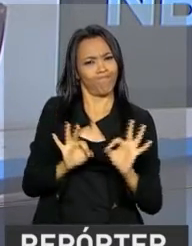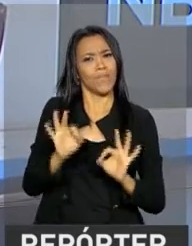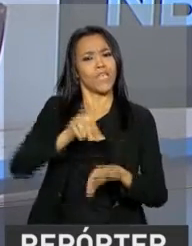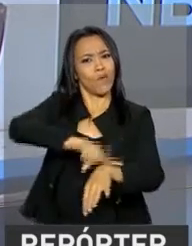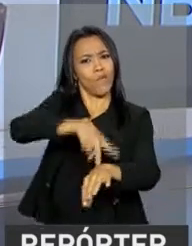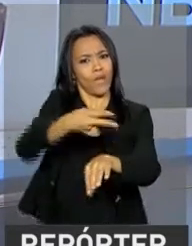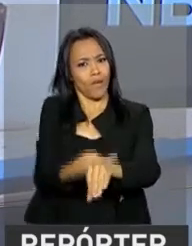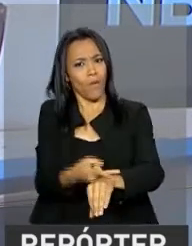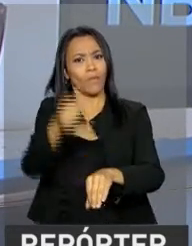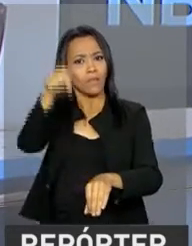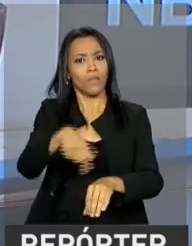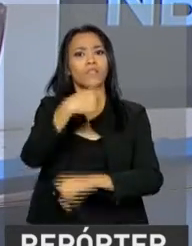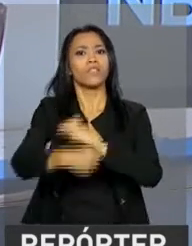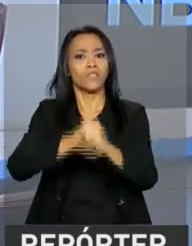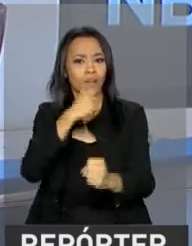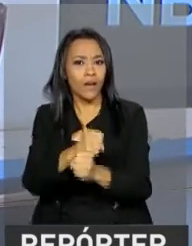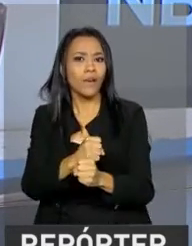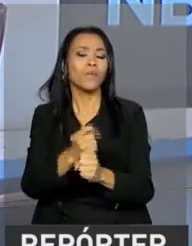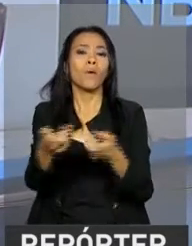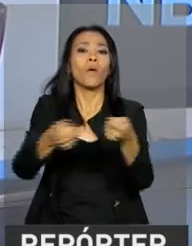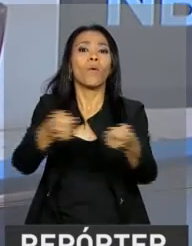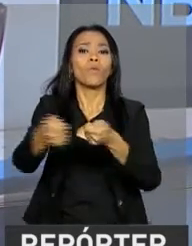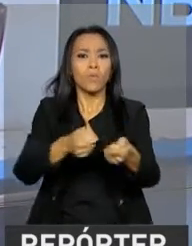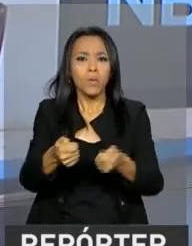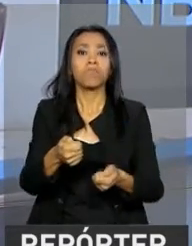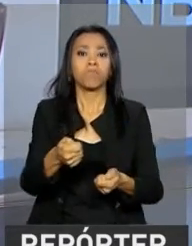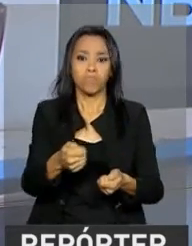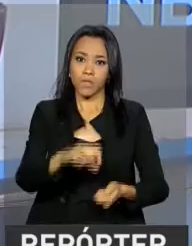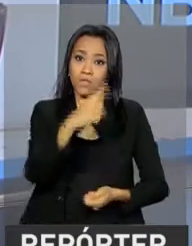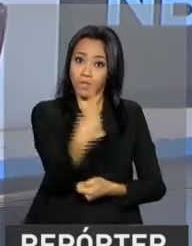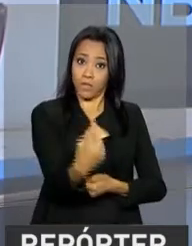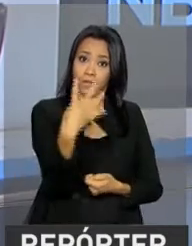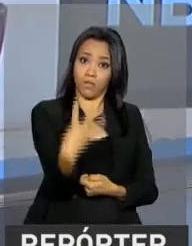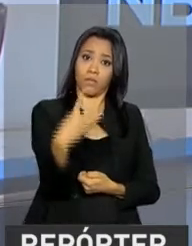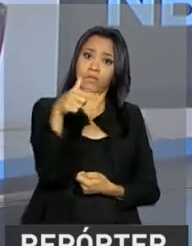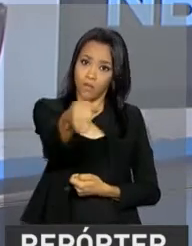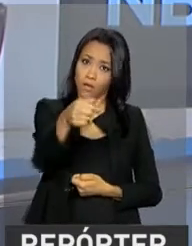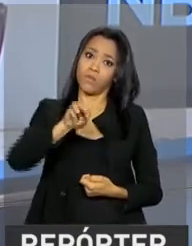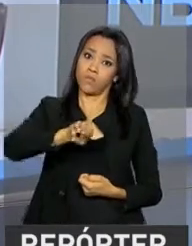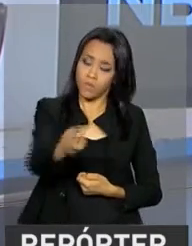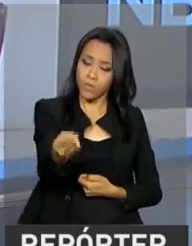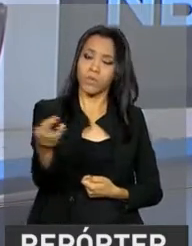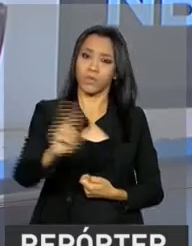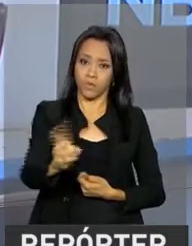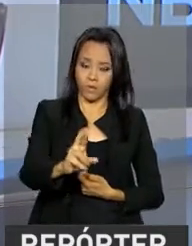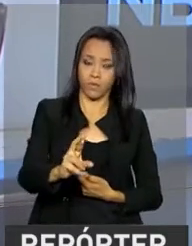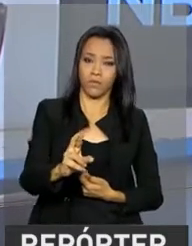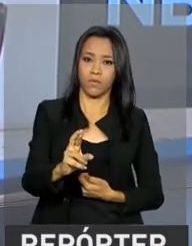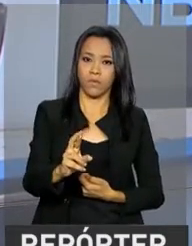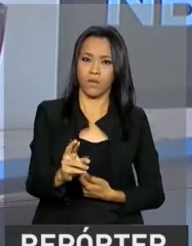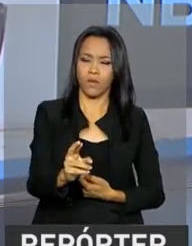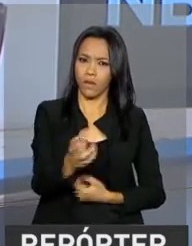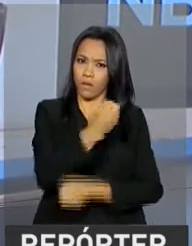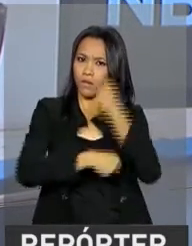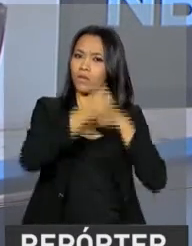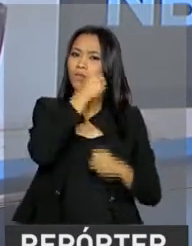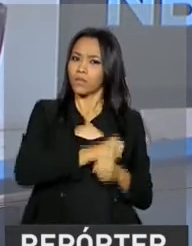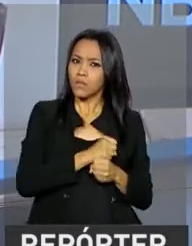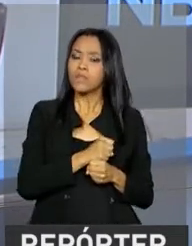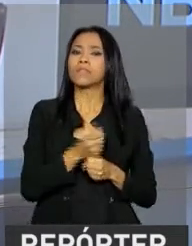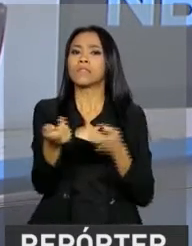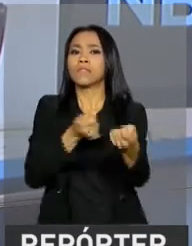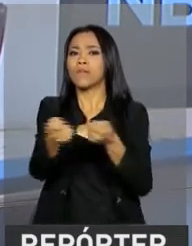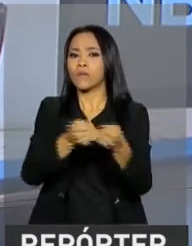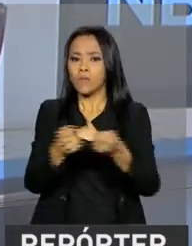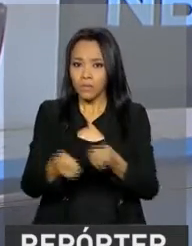de verão deste ano resulte uma economia de mais de 147 milhões de reais no ano passado a economia